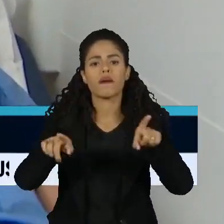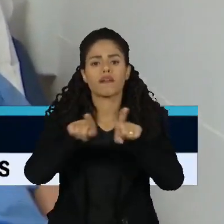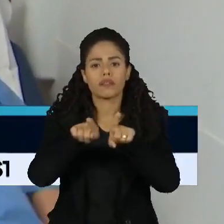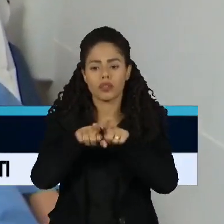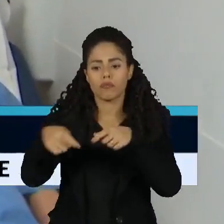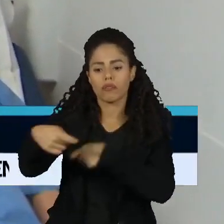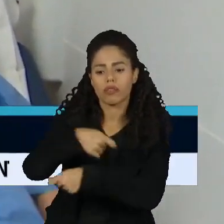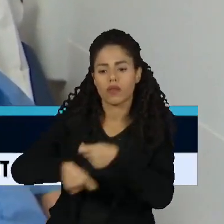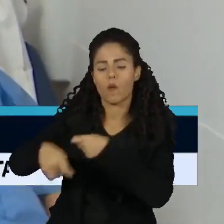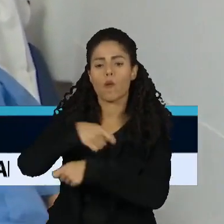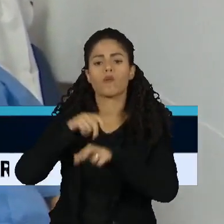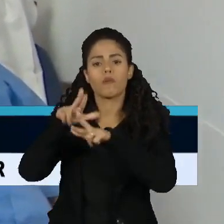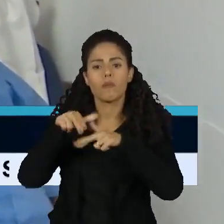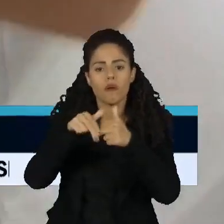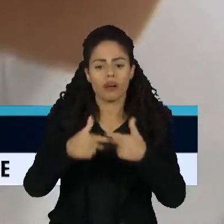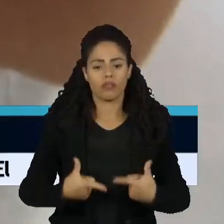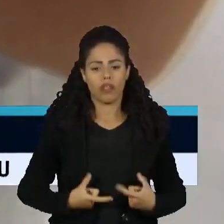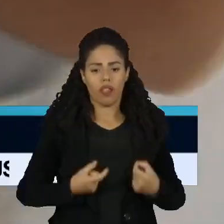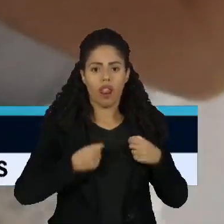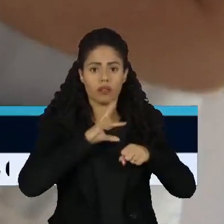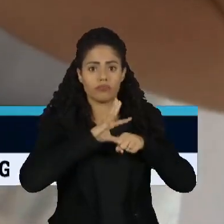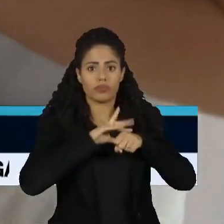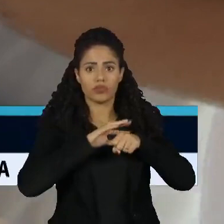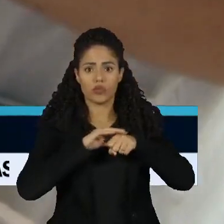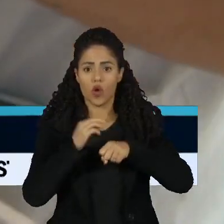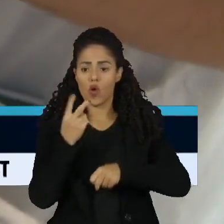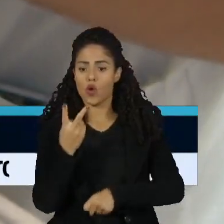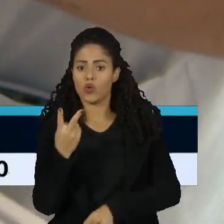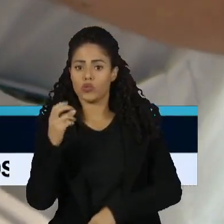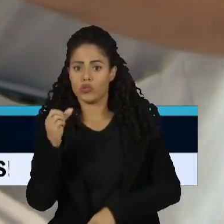doença. O Brasil gastou em 2019